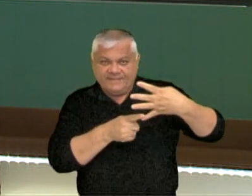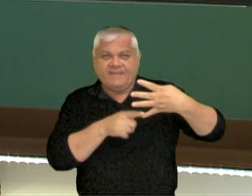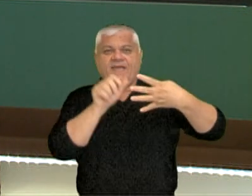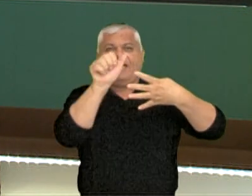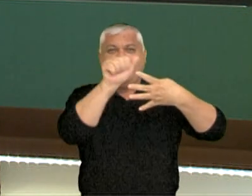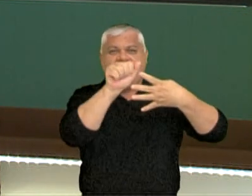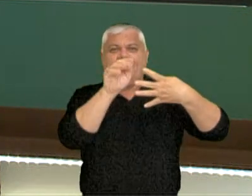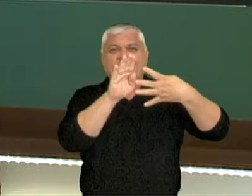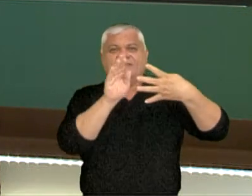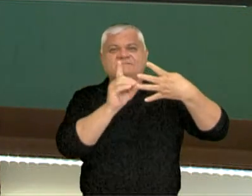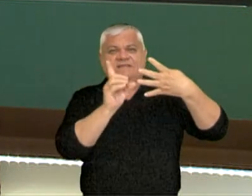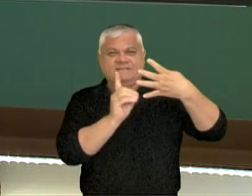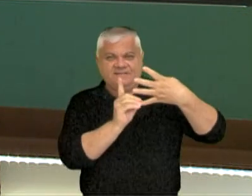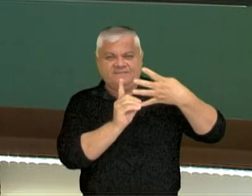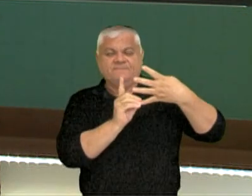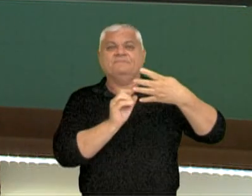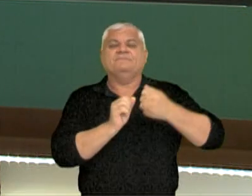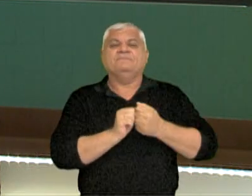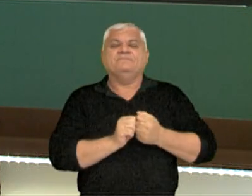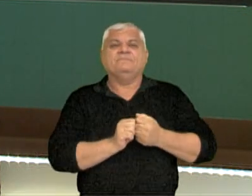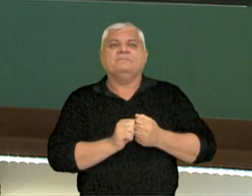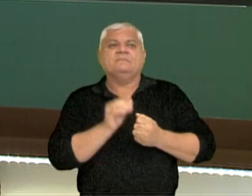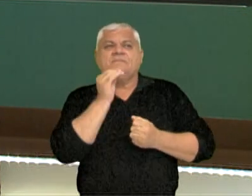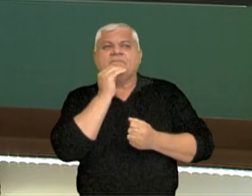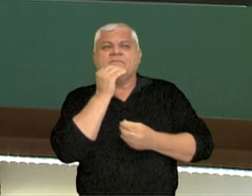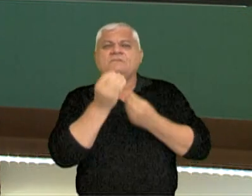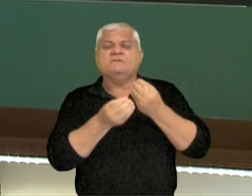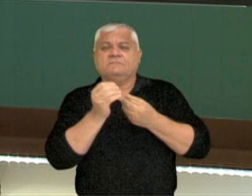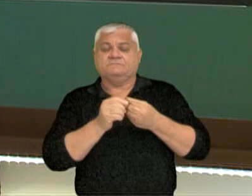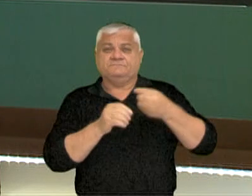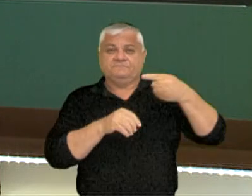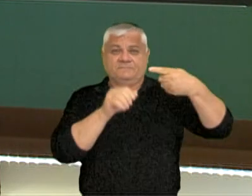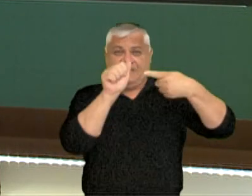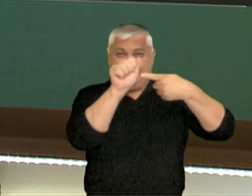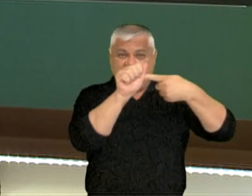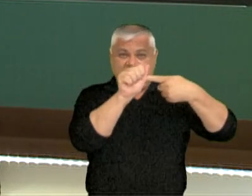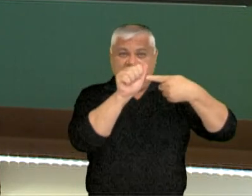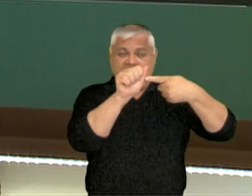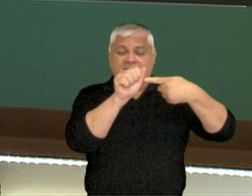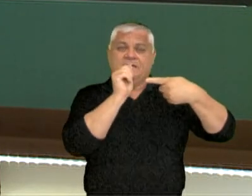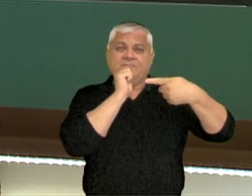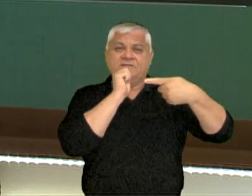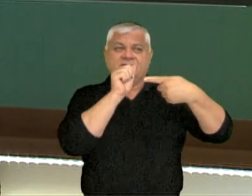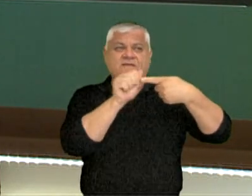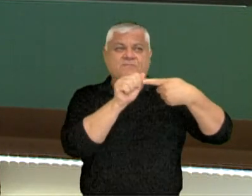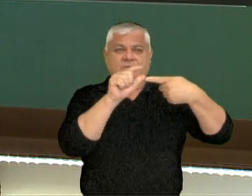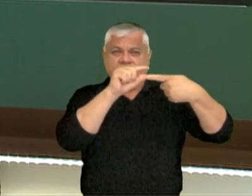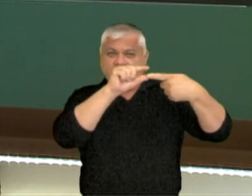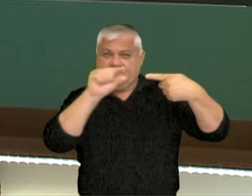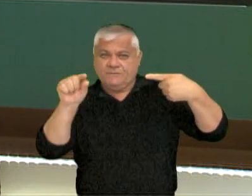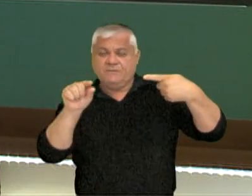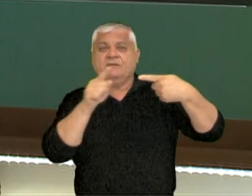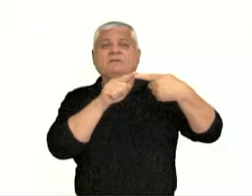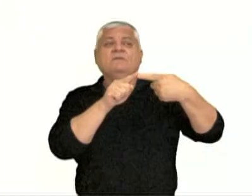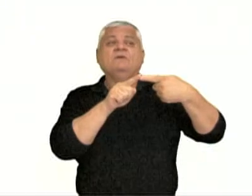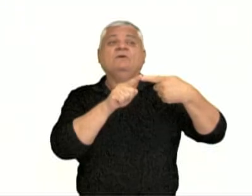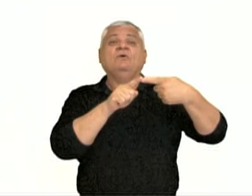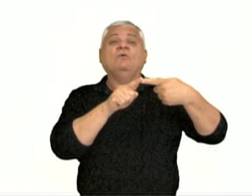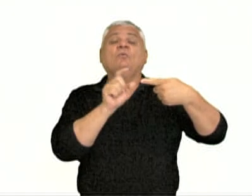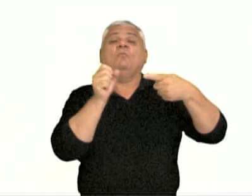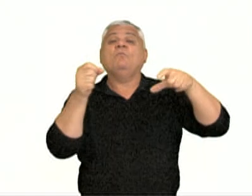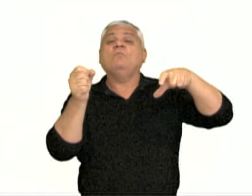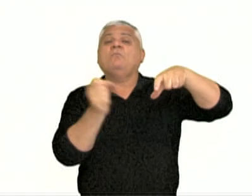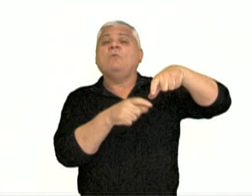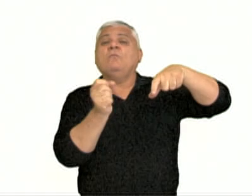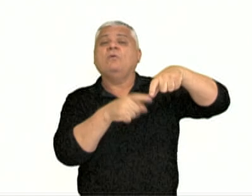B, C e D, ok? E nessa primeira coluna, ele está representando os